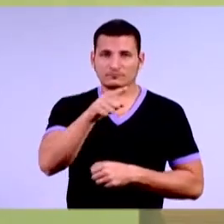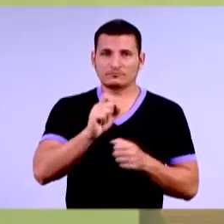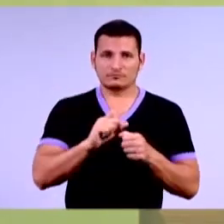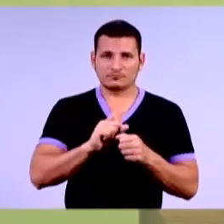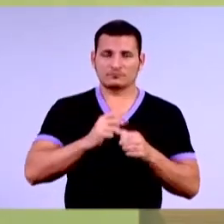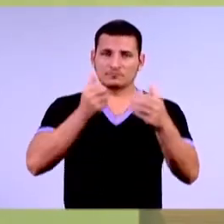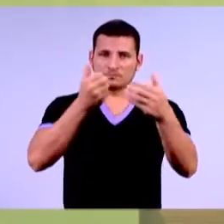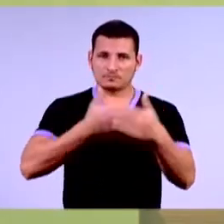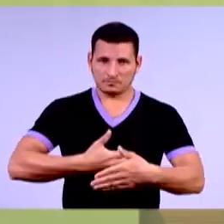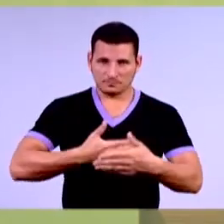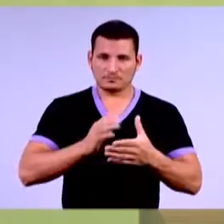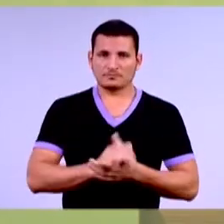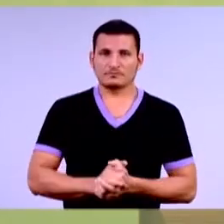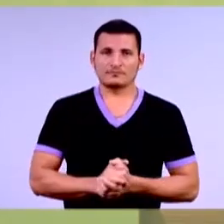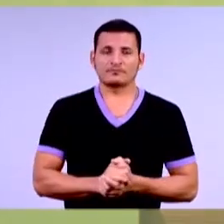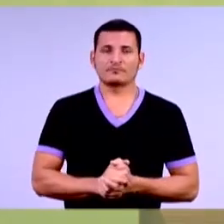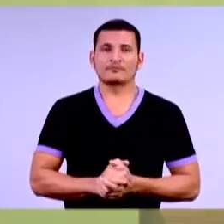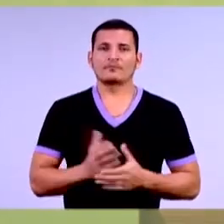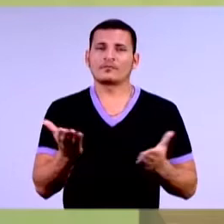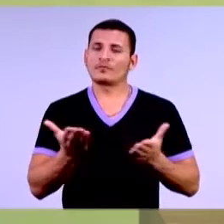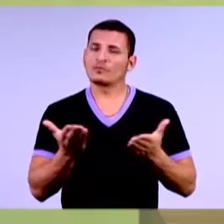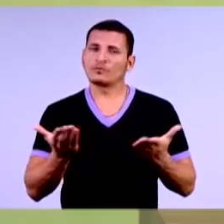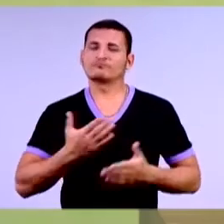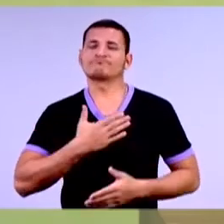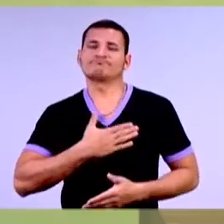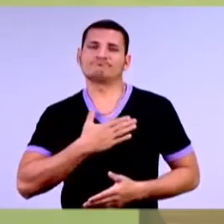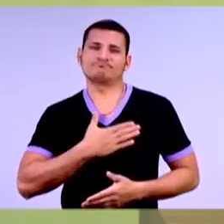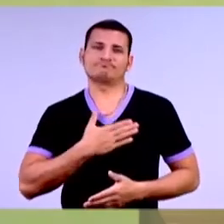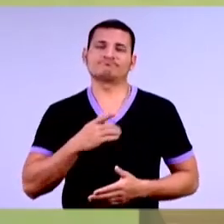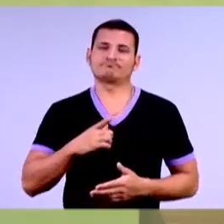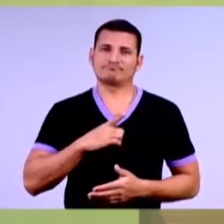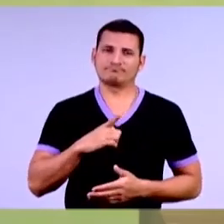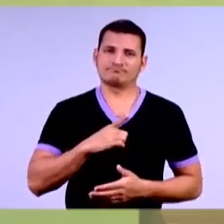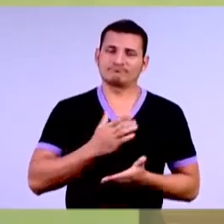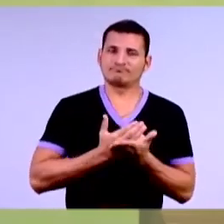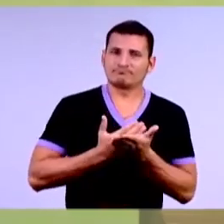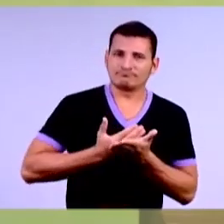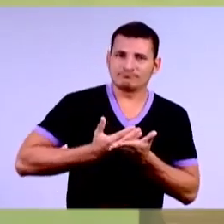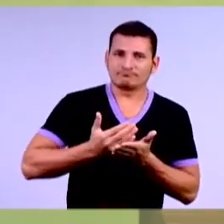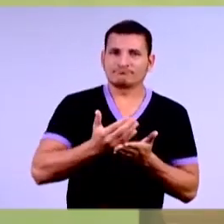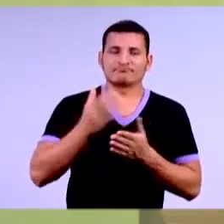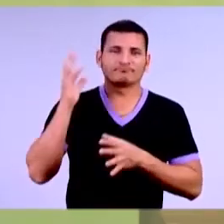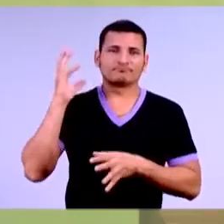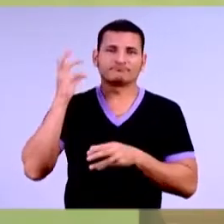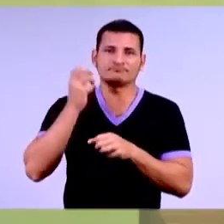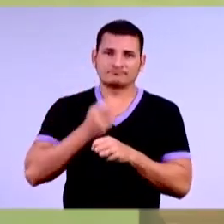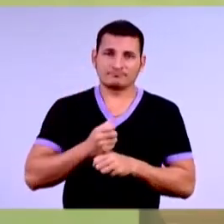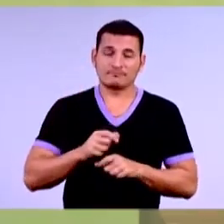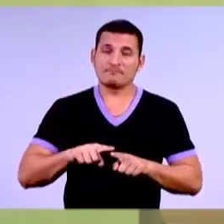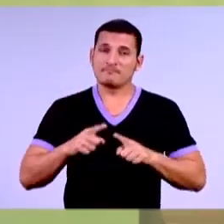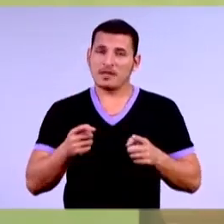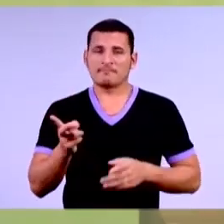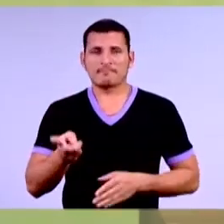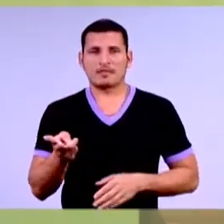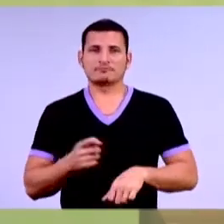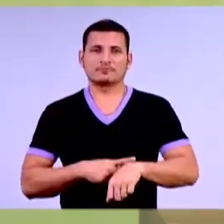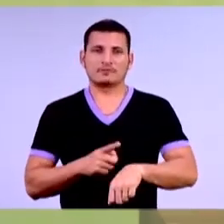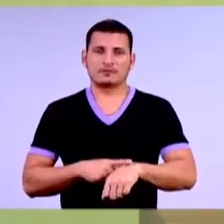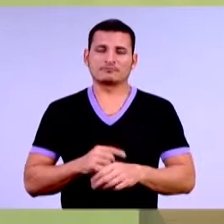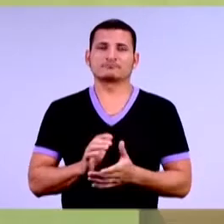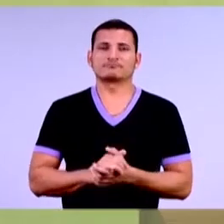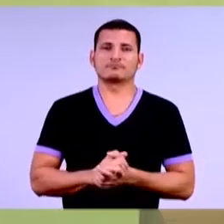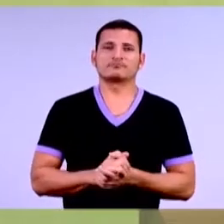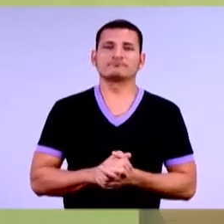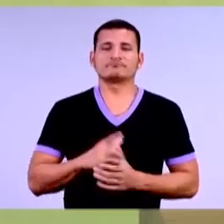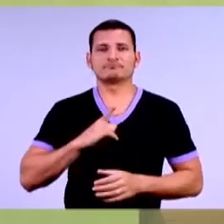a prova é com muito prazer que estamos aqui iniciando essa revisão mas ao mesmo tempo vamos nos despedir de